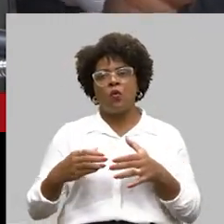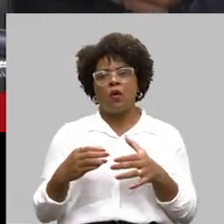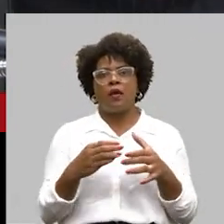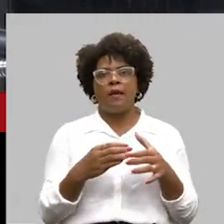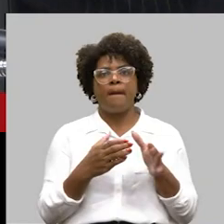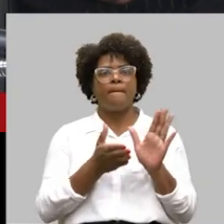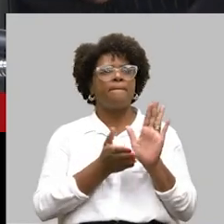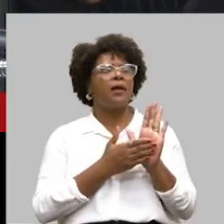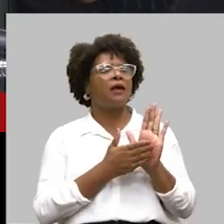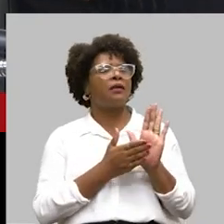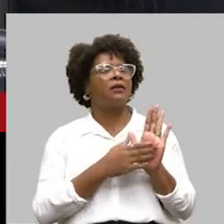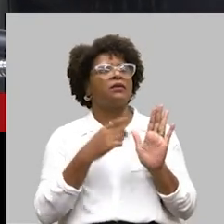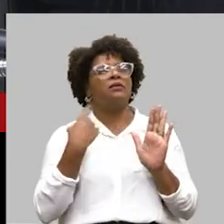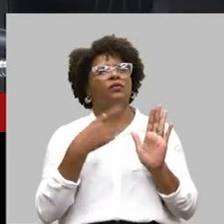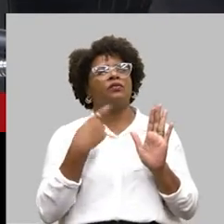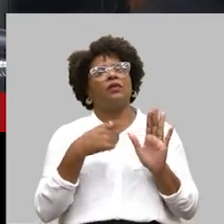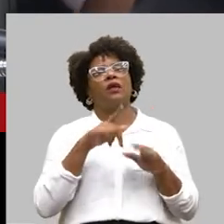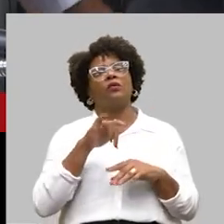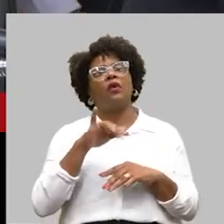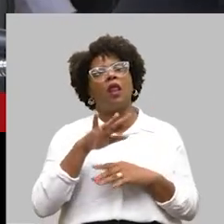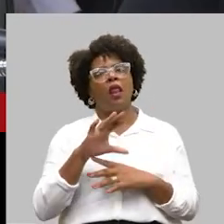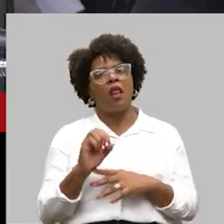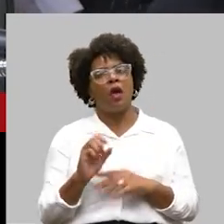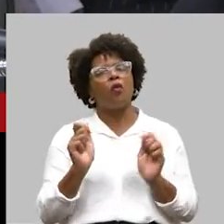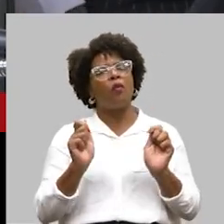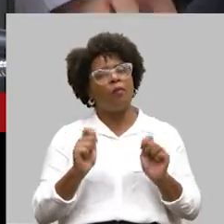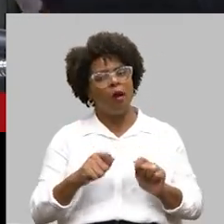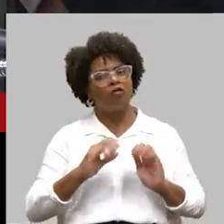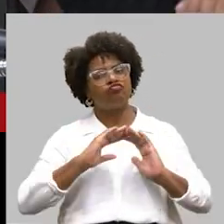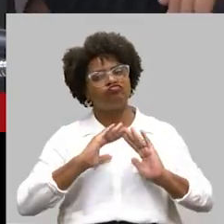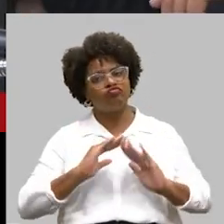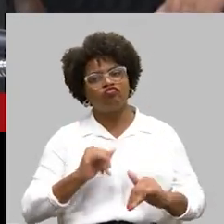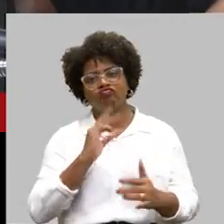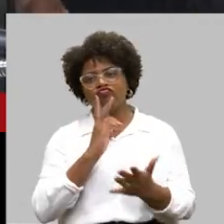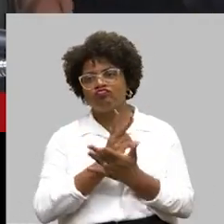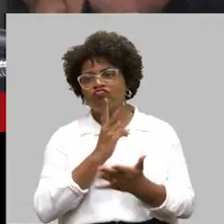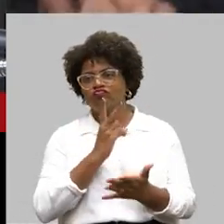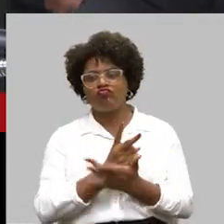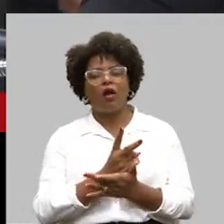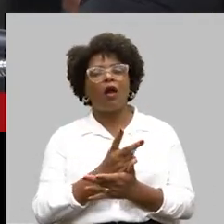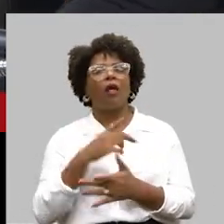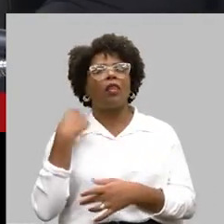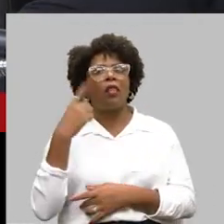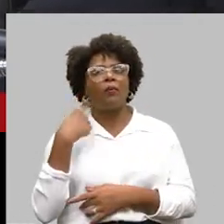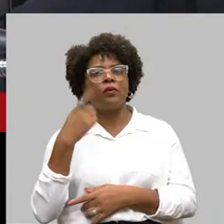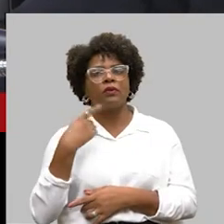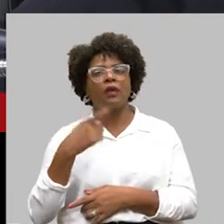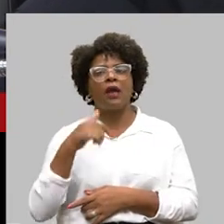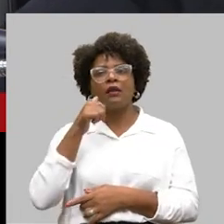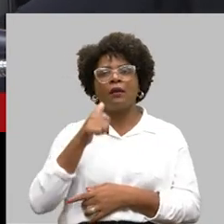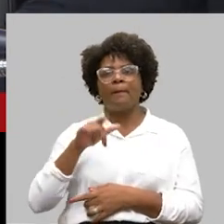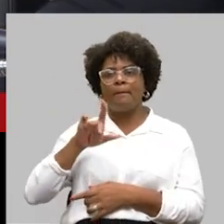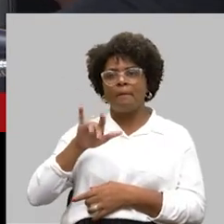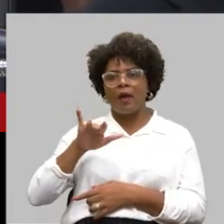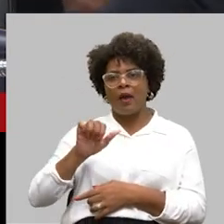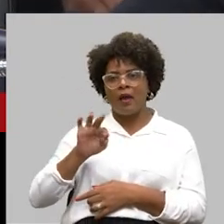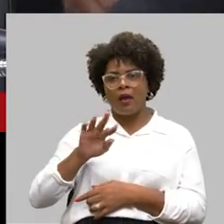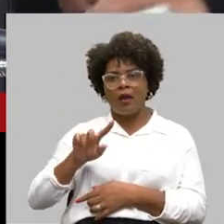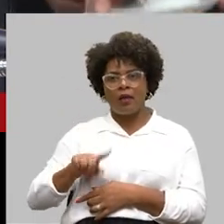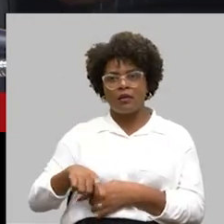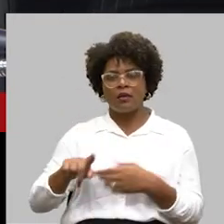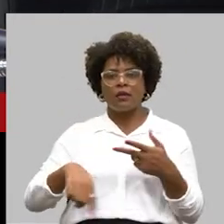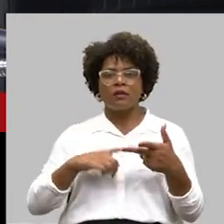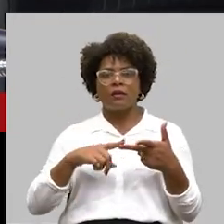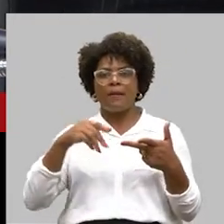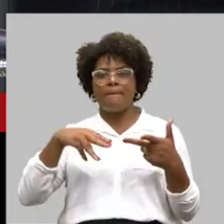lel Pimentel ele sabe que ele pode contar conosco não só comigo a deputada Beatriz outras deputadas nessa casa a Macaé a Lorana